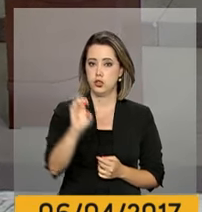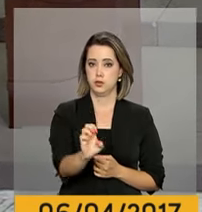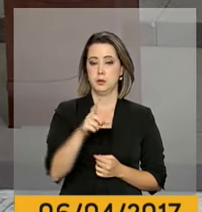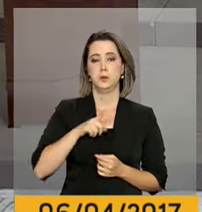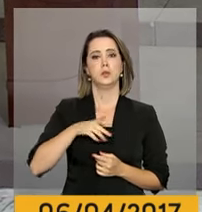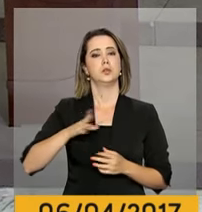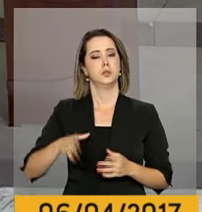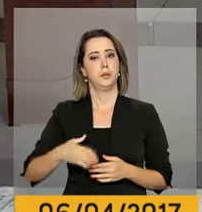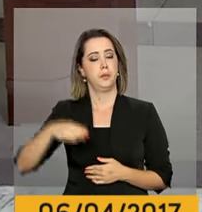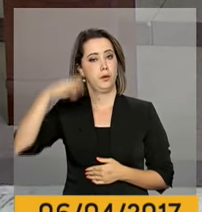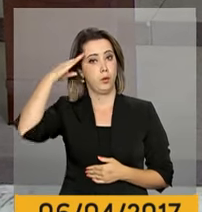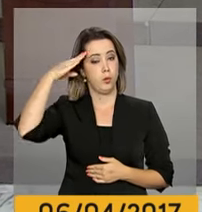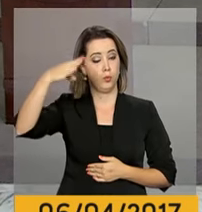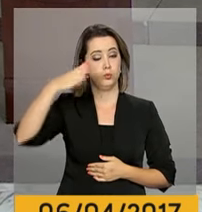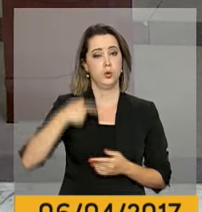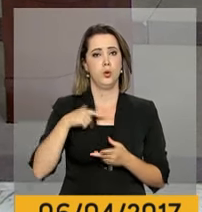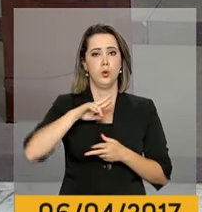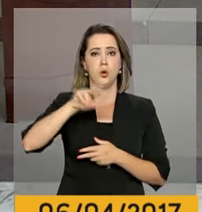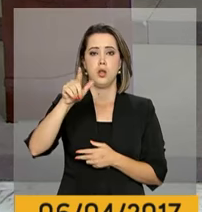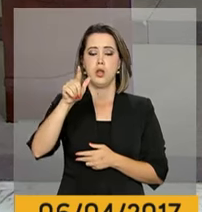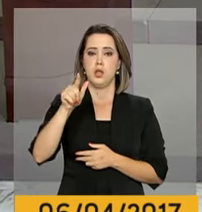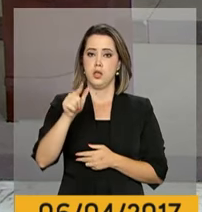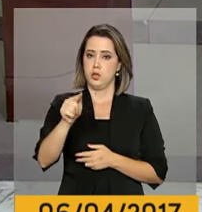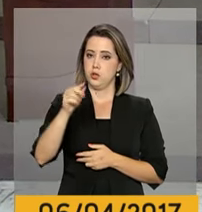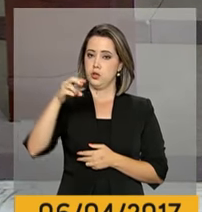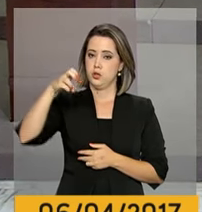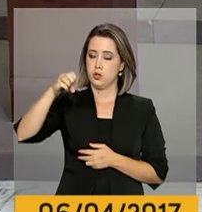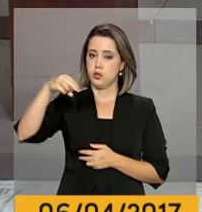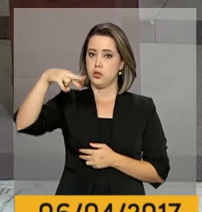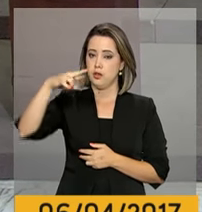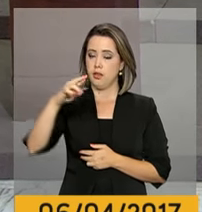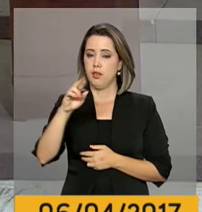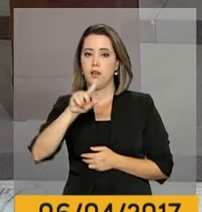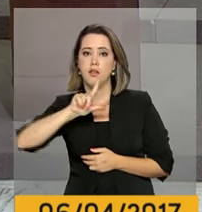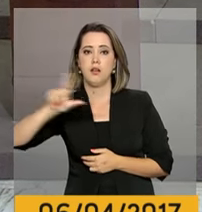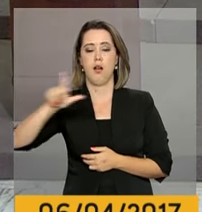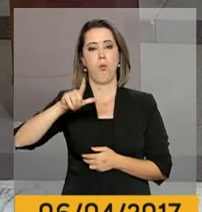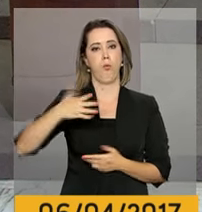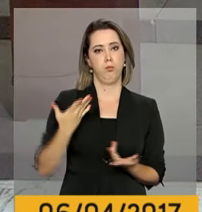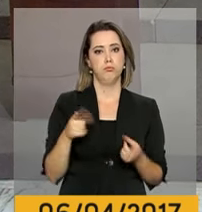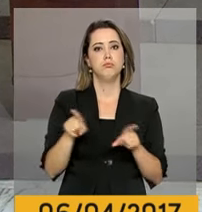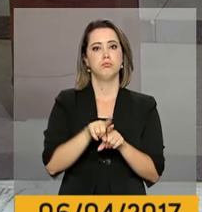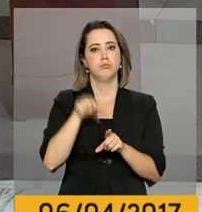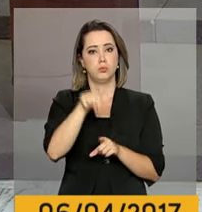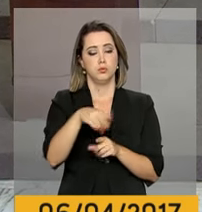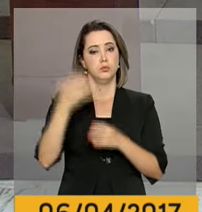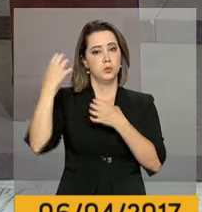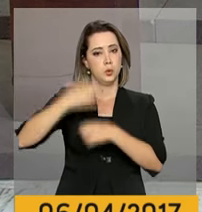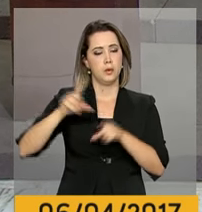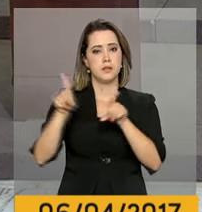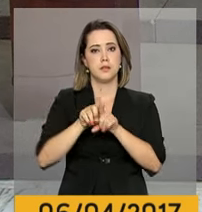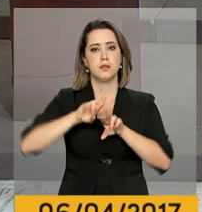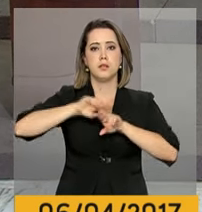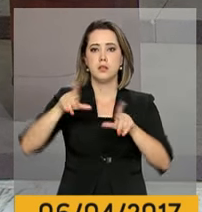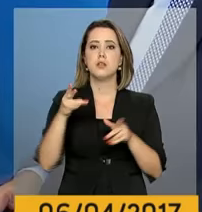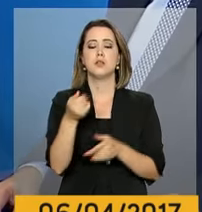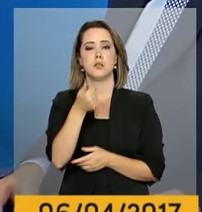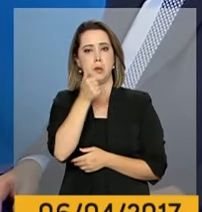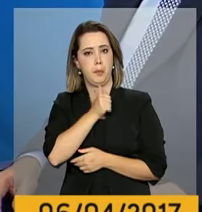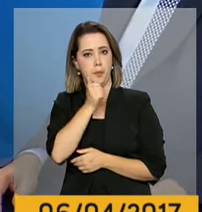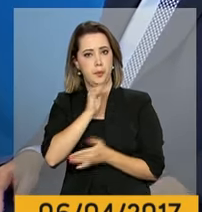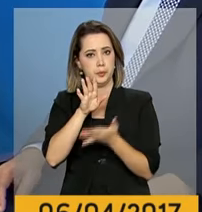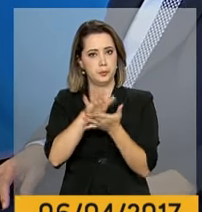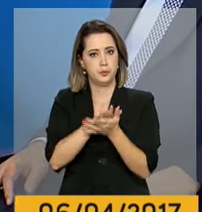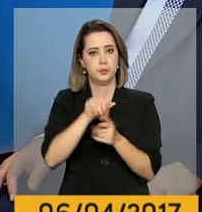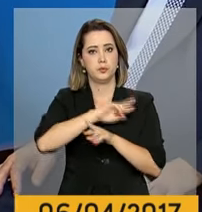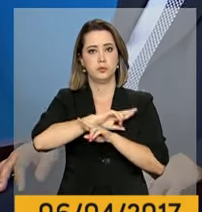general Eduardo Dias da Costa Vilas Boas, comandante do Exército e senhora, brigadeiro Anivaldo Luiz Rossato, comandante da